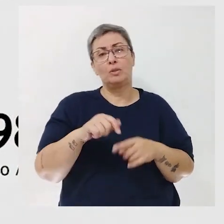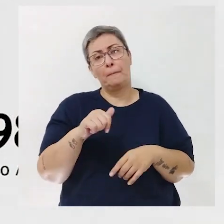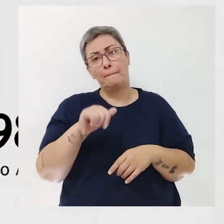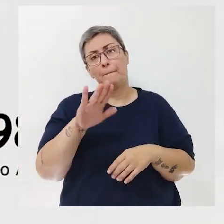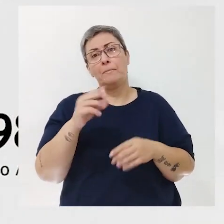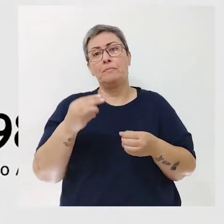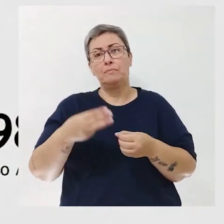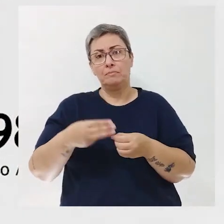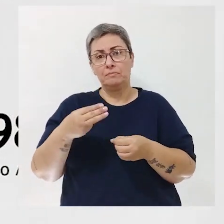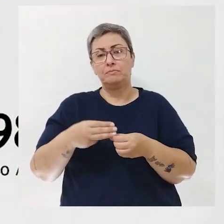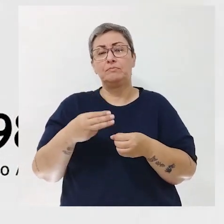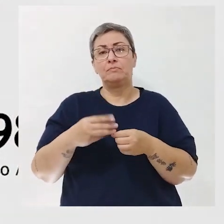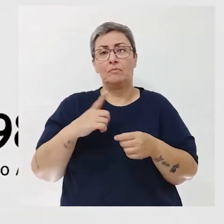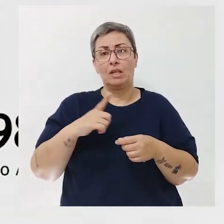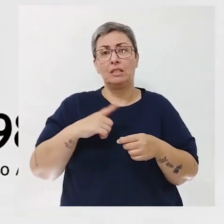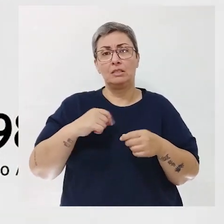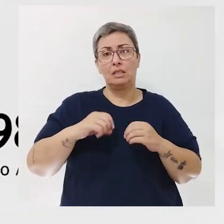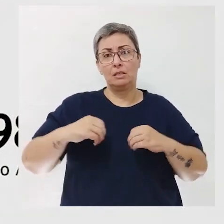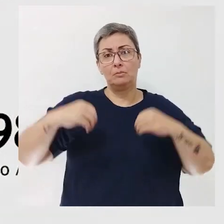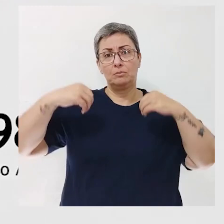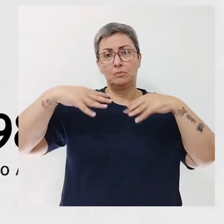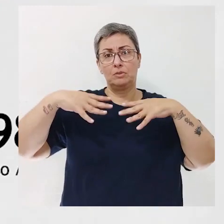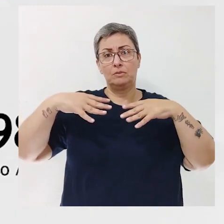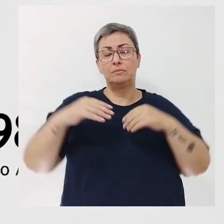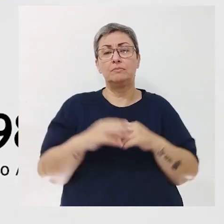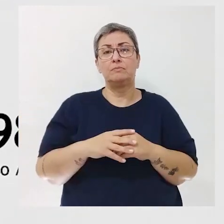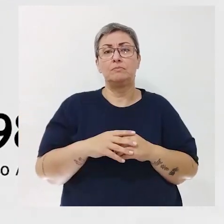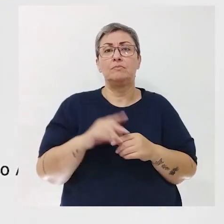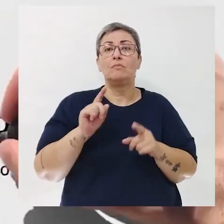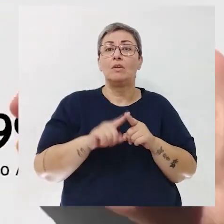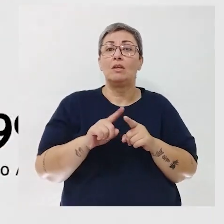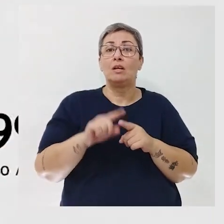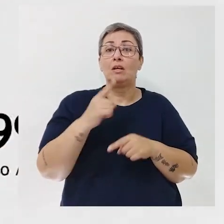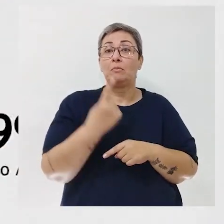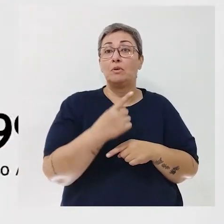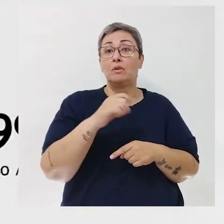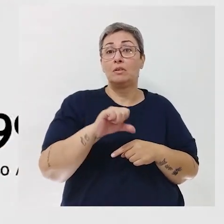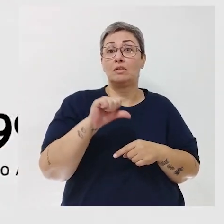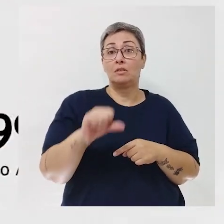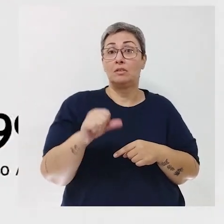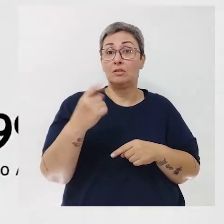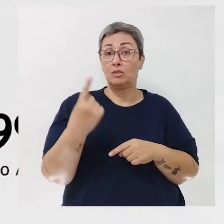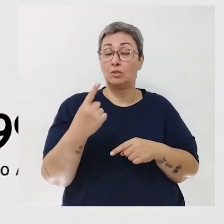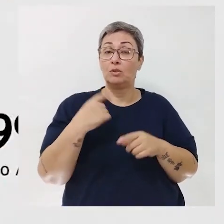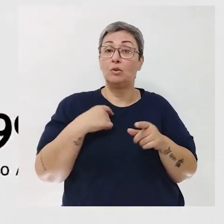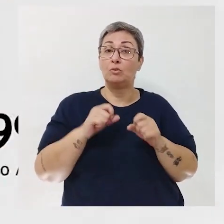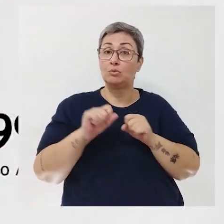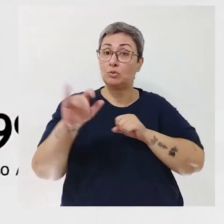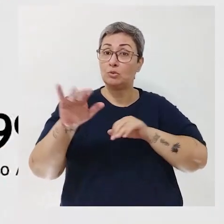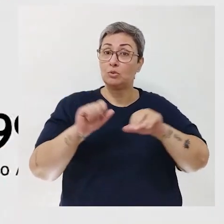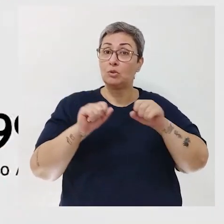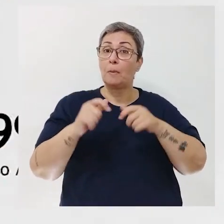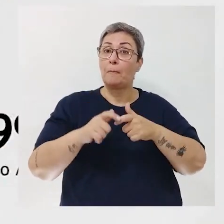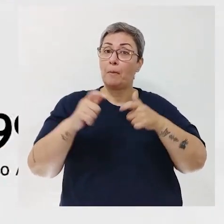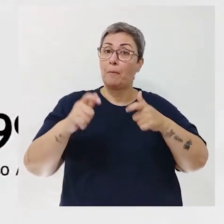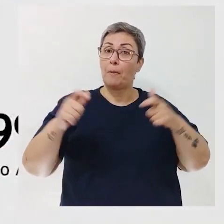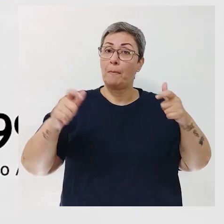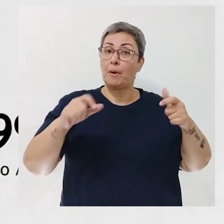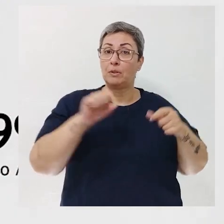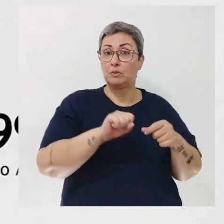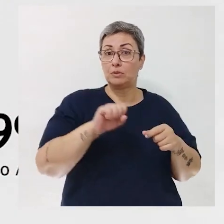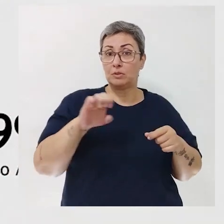onde mais municípios ficaram mais claros. Em 1991, a cobertura continuou a crescer